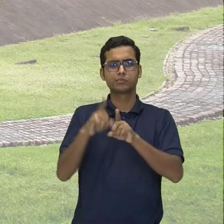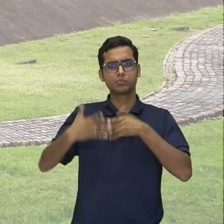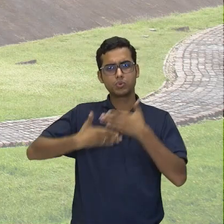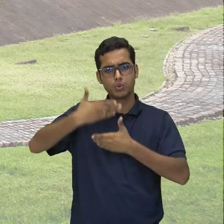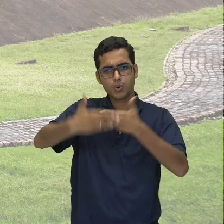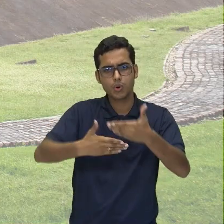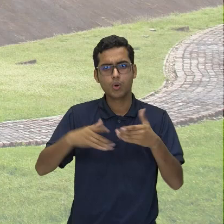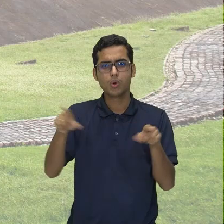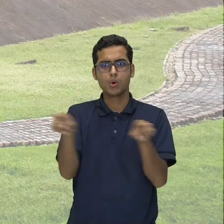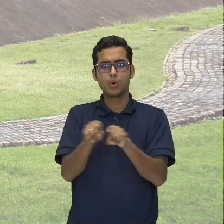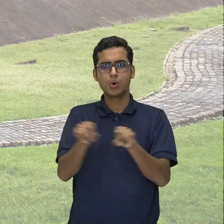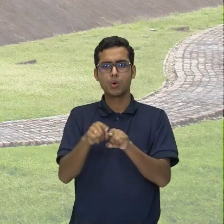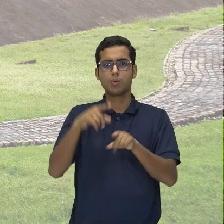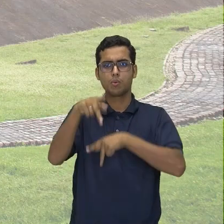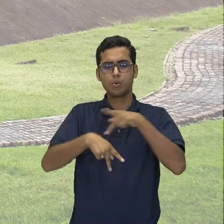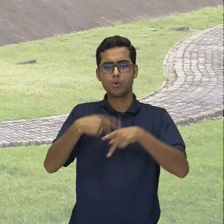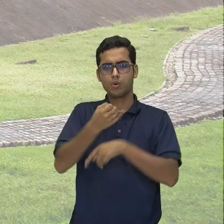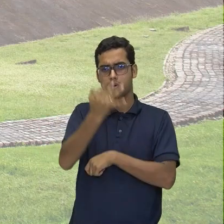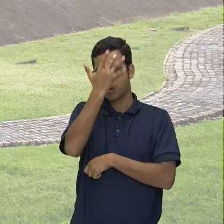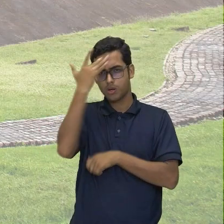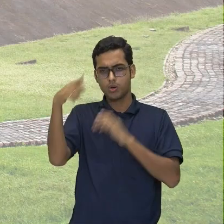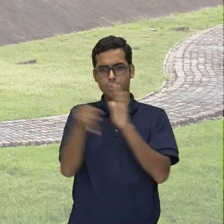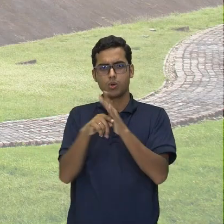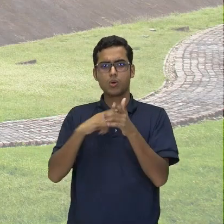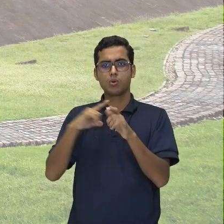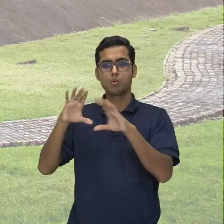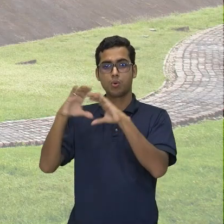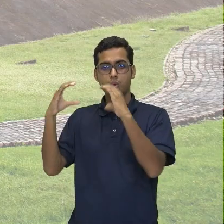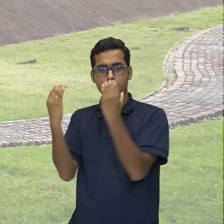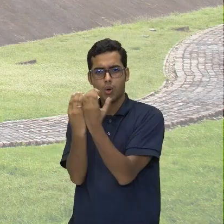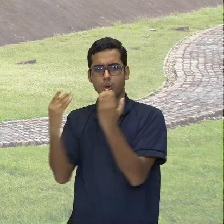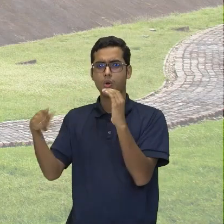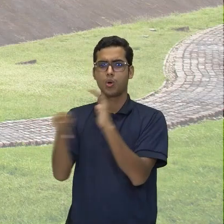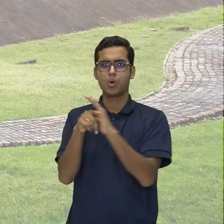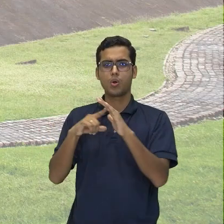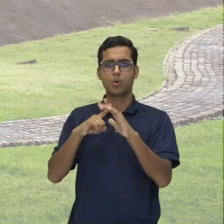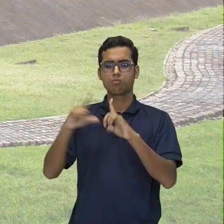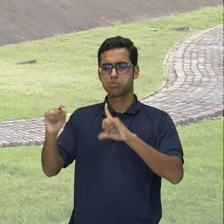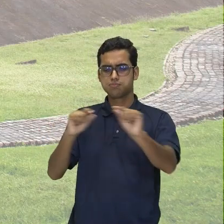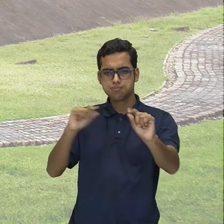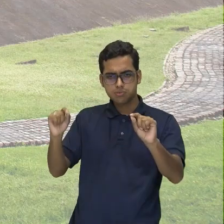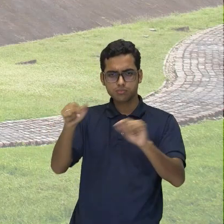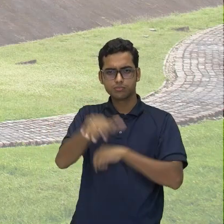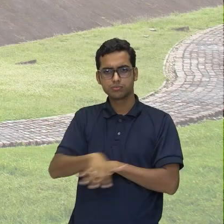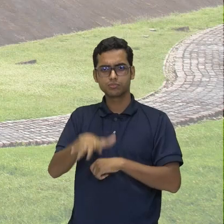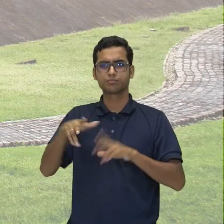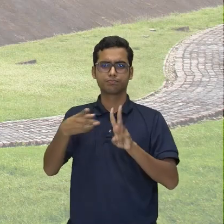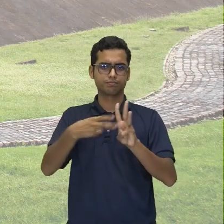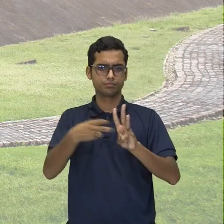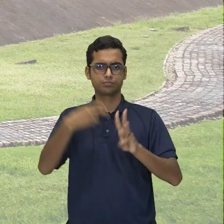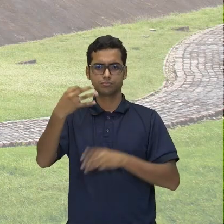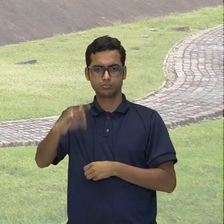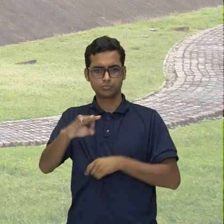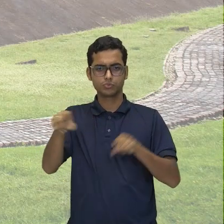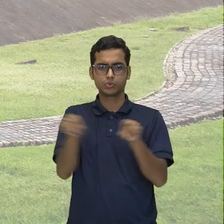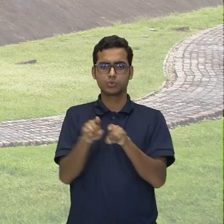de esvaziamento populacional das comunidades indígenas da região. Então, enquanto a gente está falando